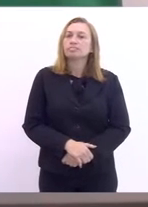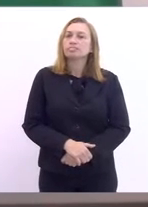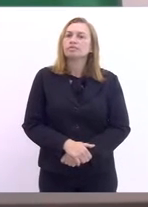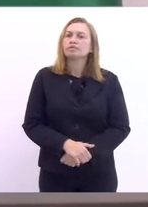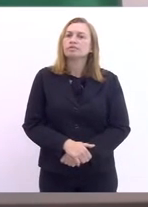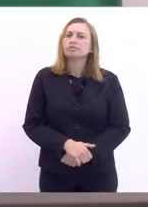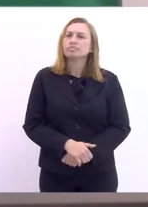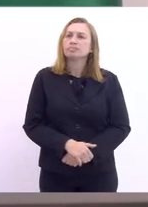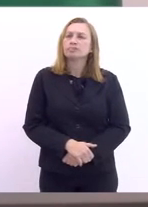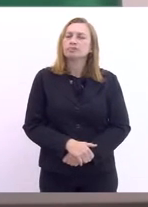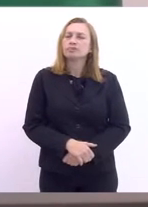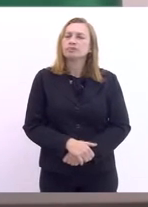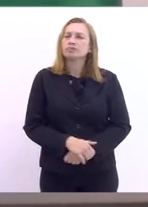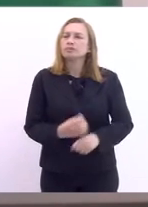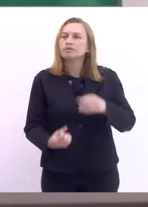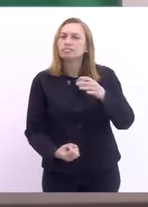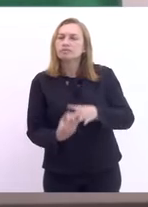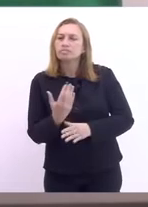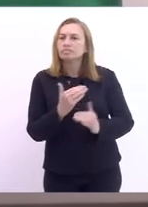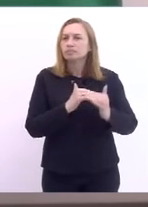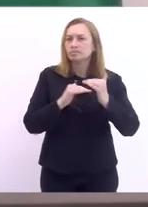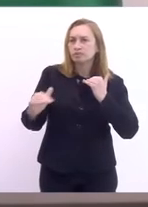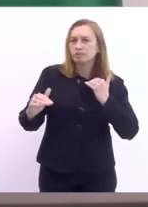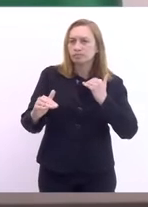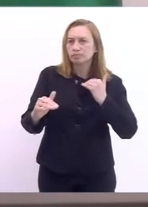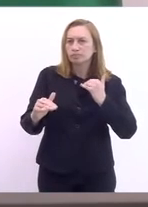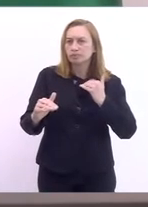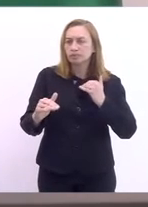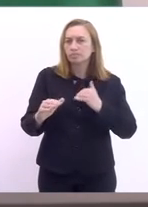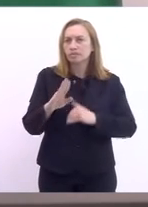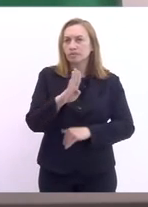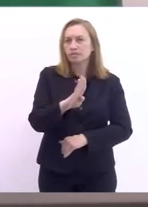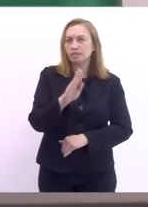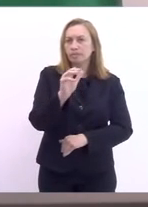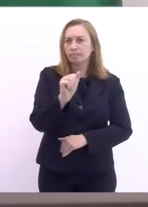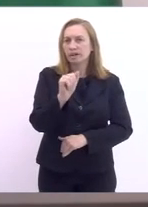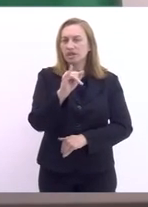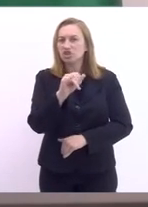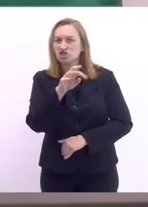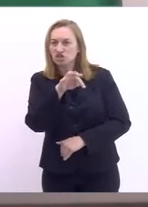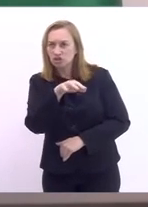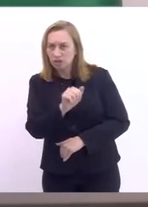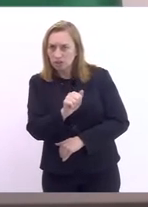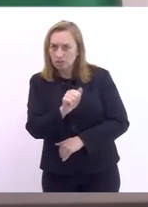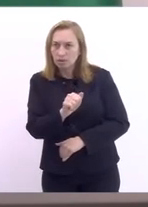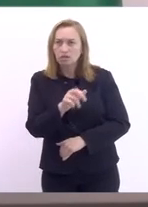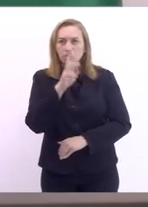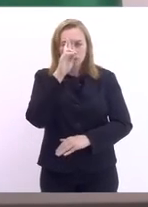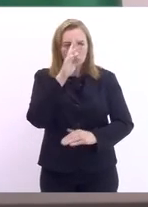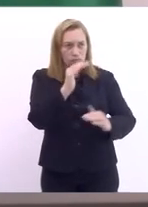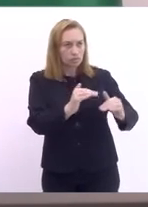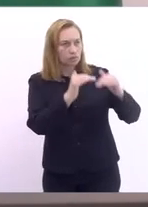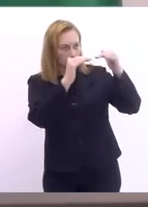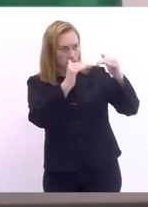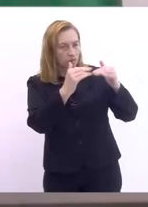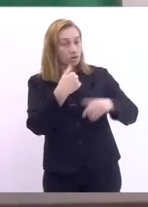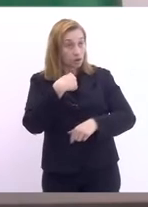tem lá a implantação do metrô leve da Baixada, que tanto Vossa Excelência quanto